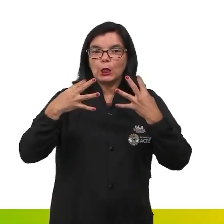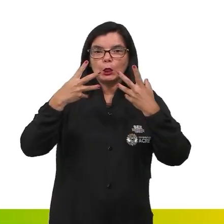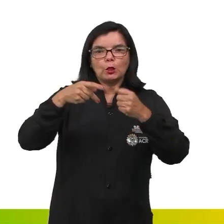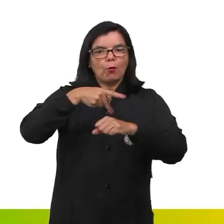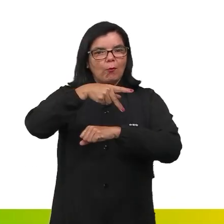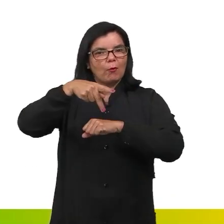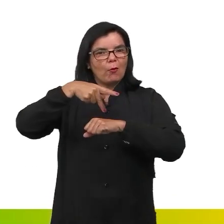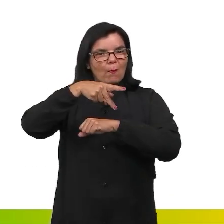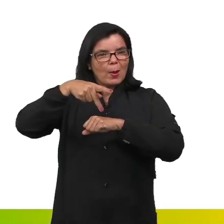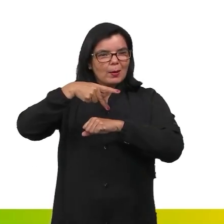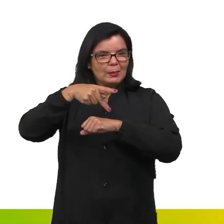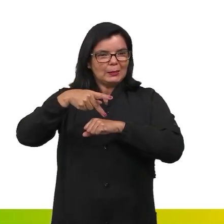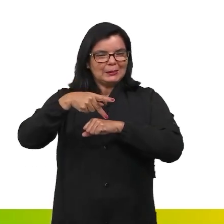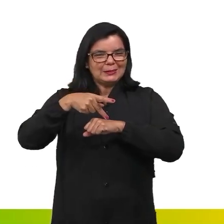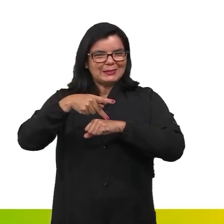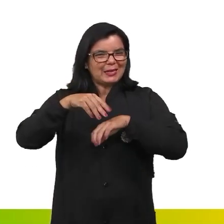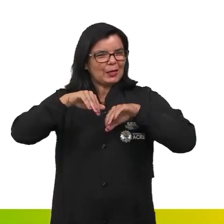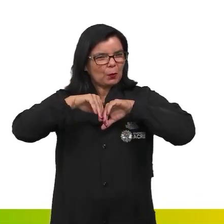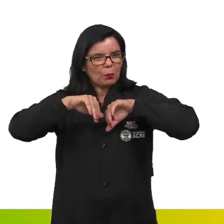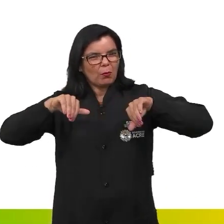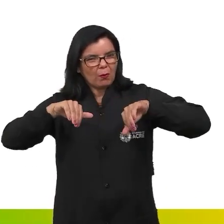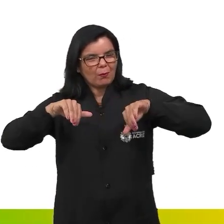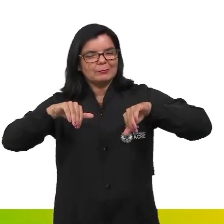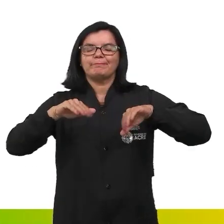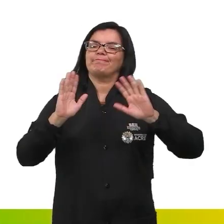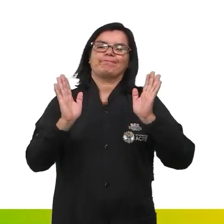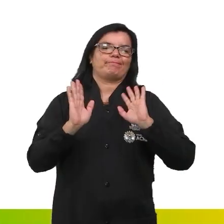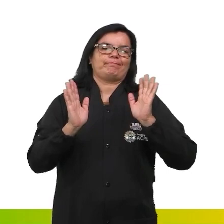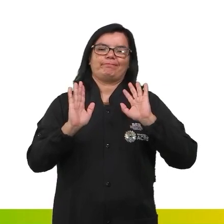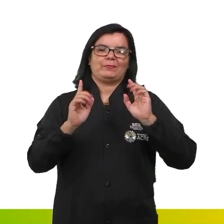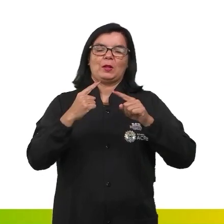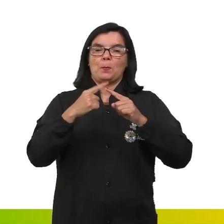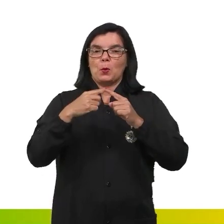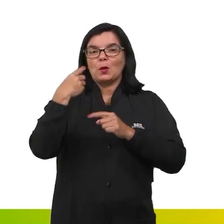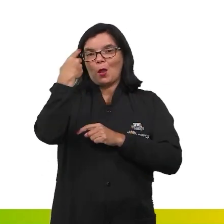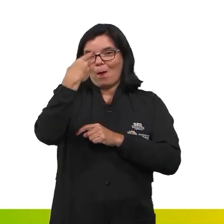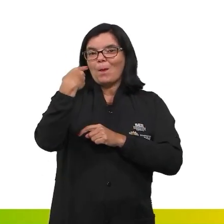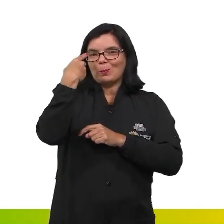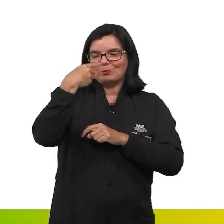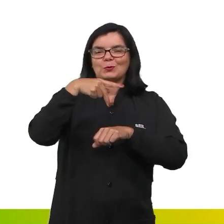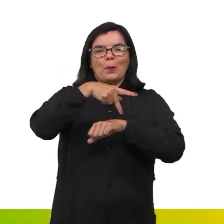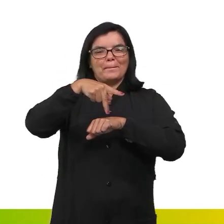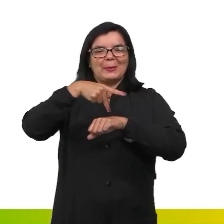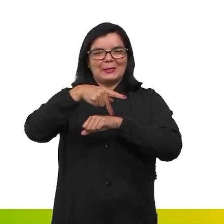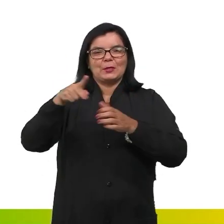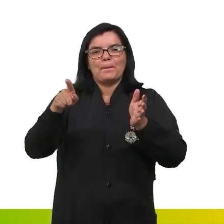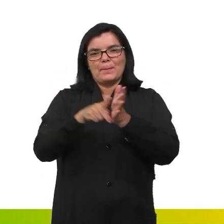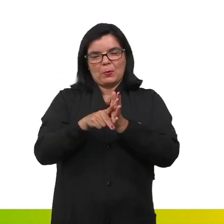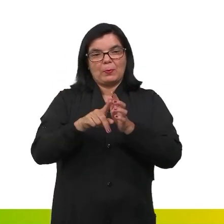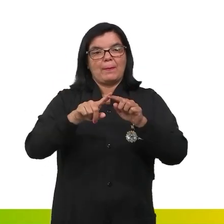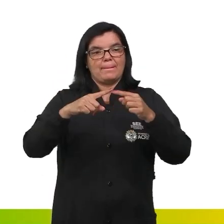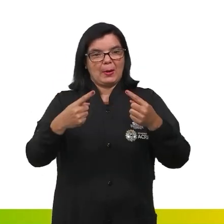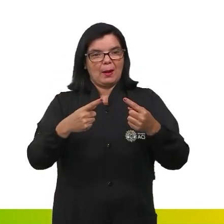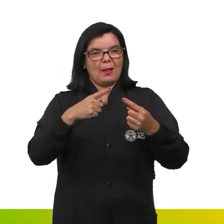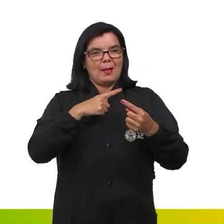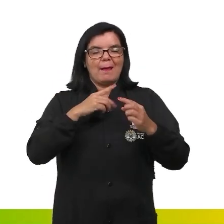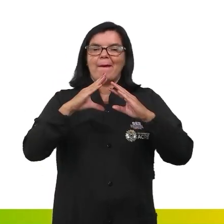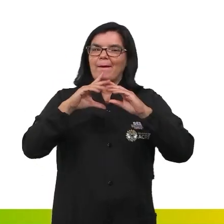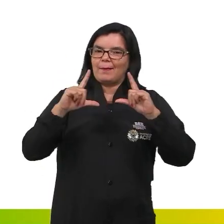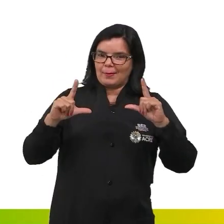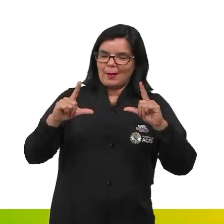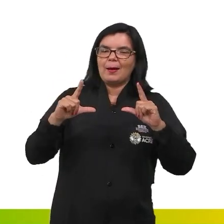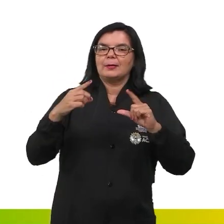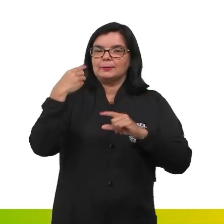os países hispanohablantes, sem exceções? Não, né, galera? Não é porque um país é hispanohablante que ele só fala espanhol. Claro que ele